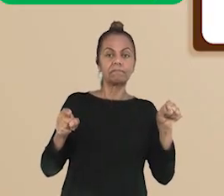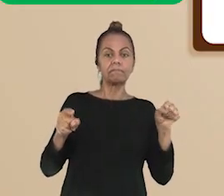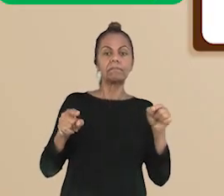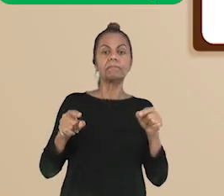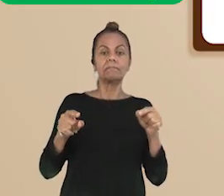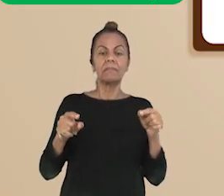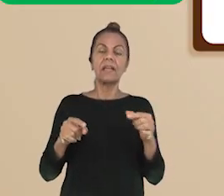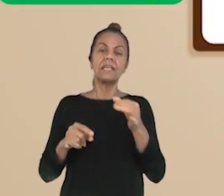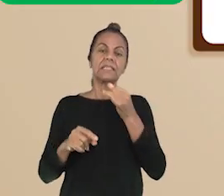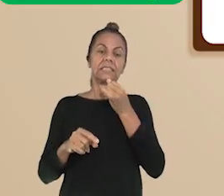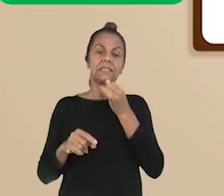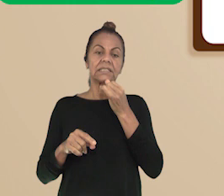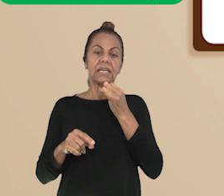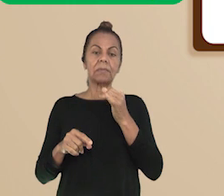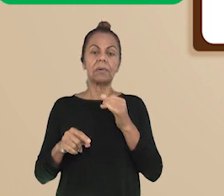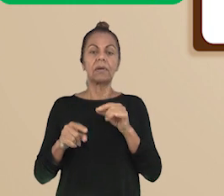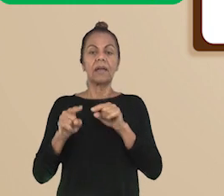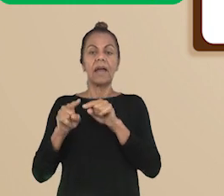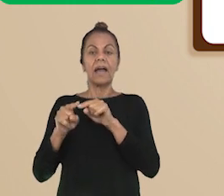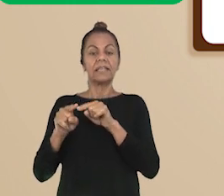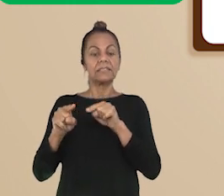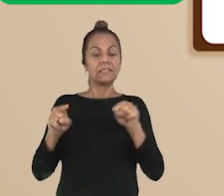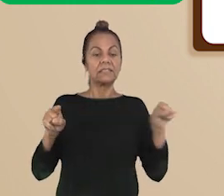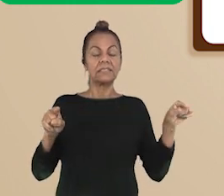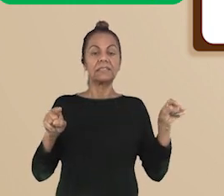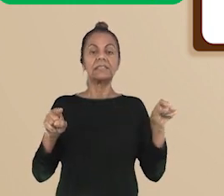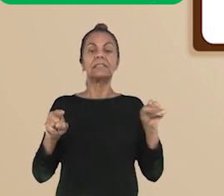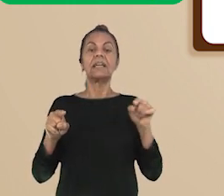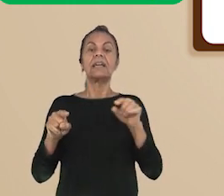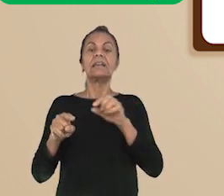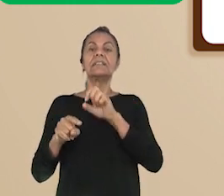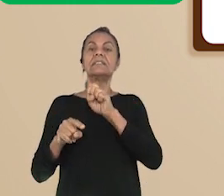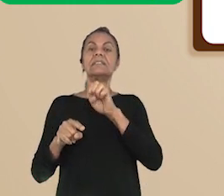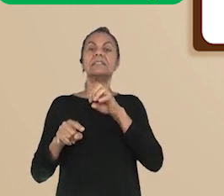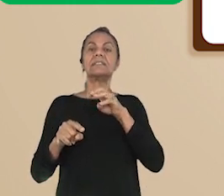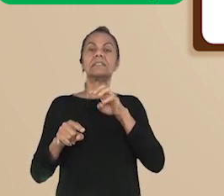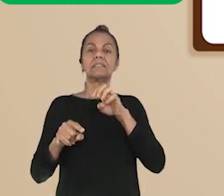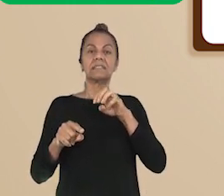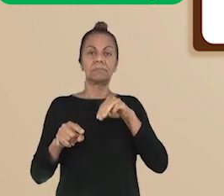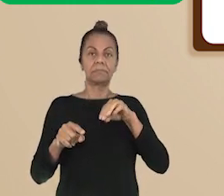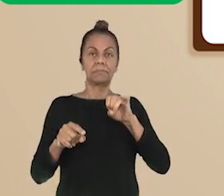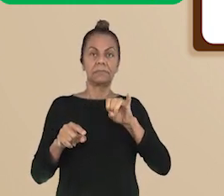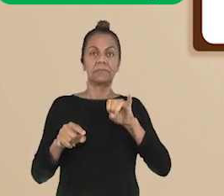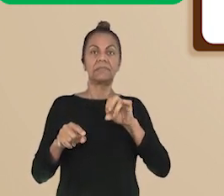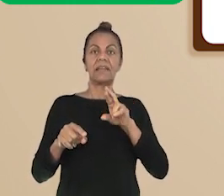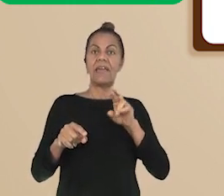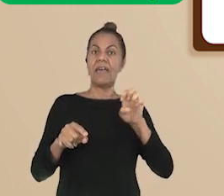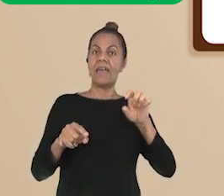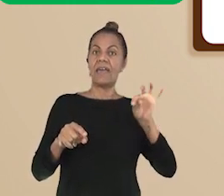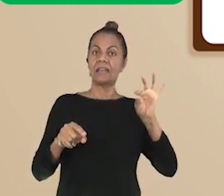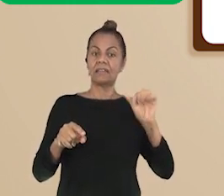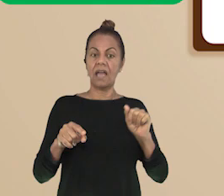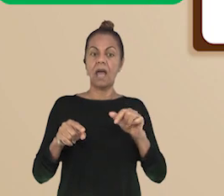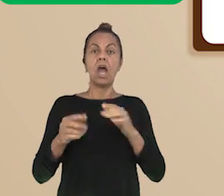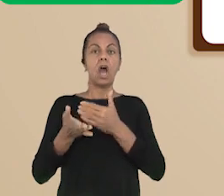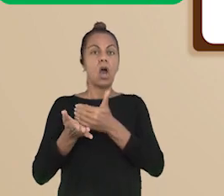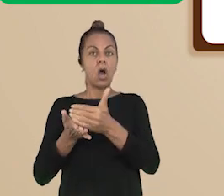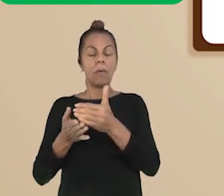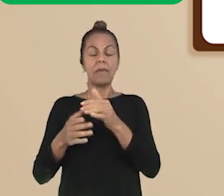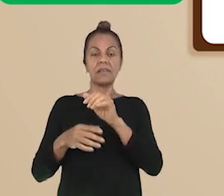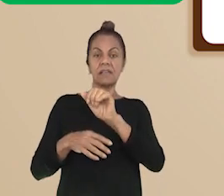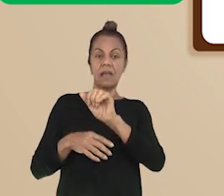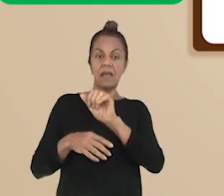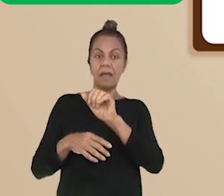ela é uma porção de uma reta, ou seja, uma parte que tem início em um ponto qualquer e segue para uma de